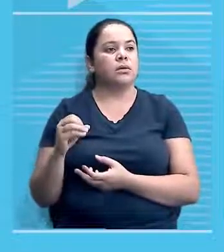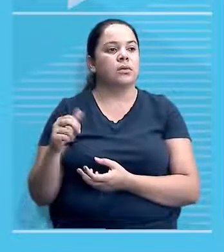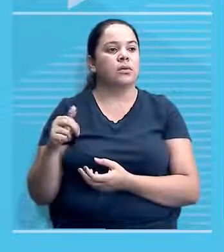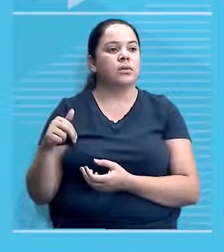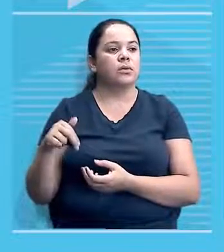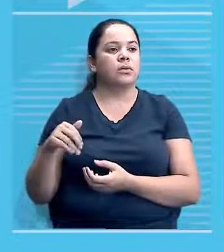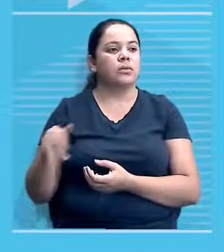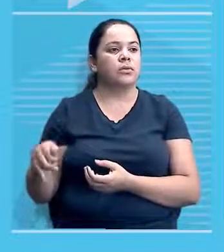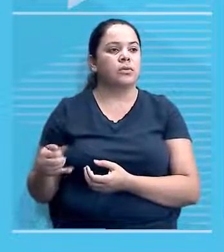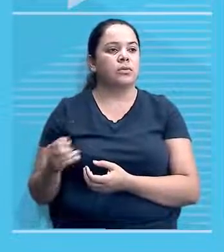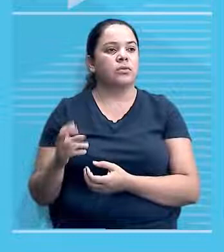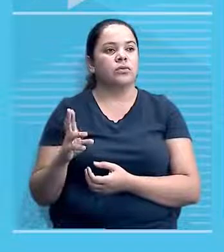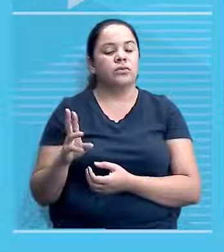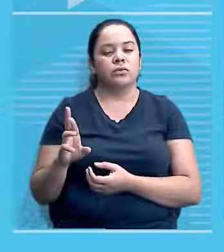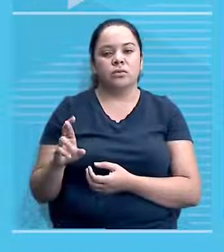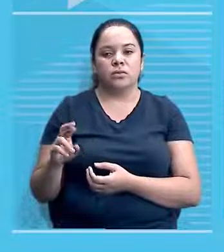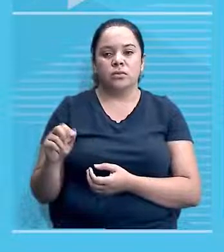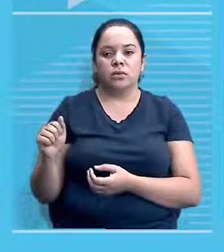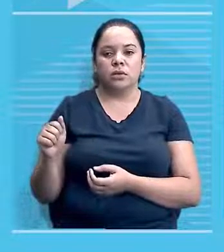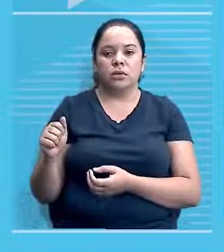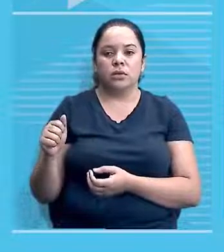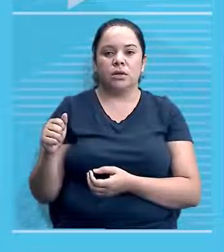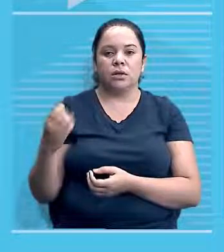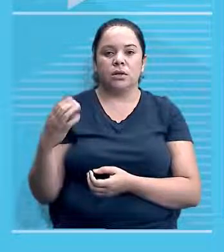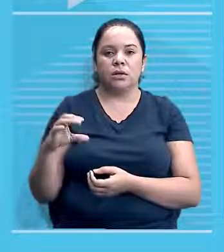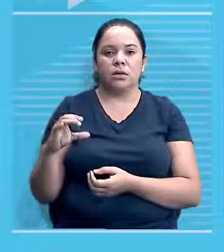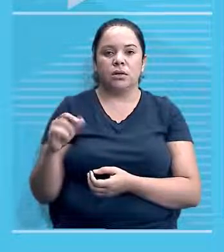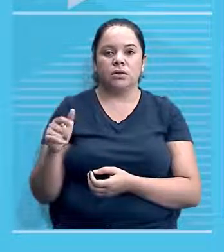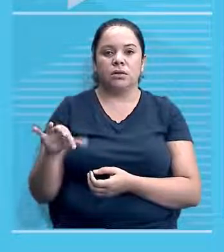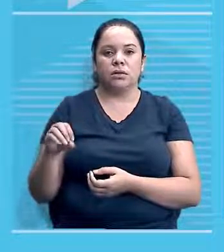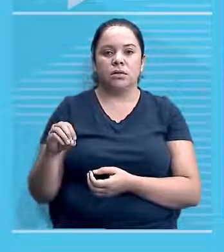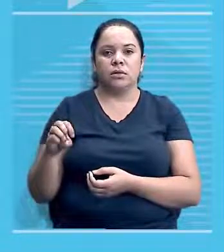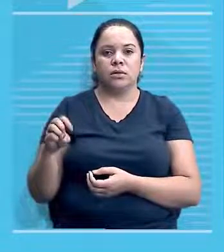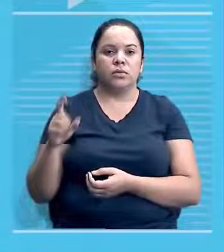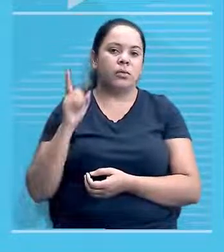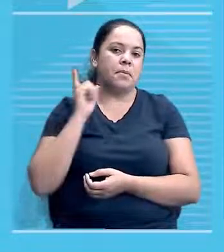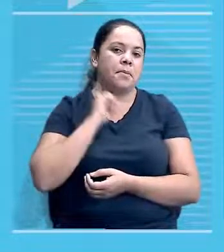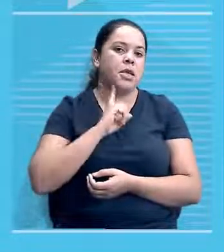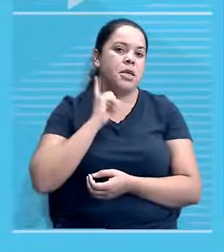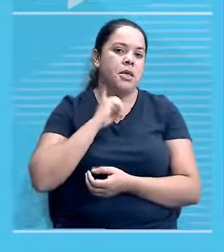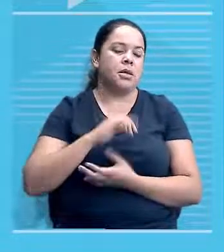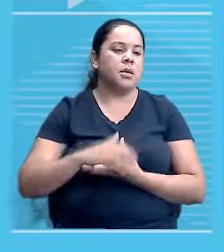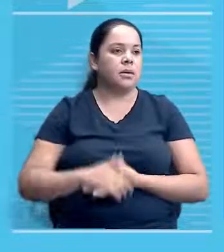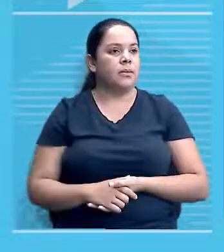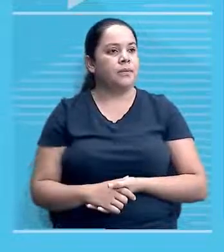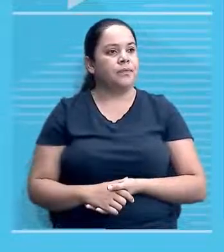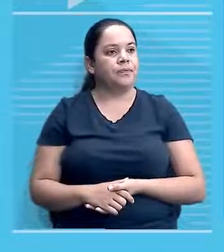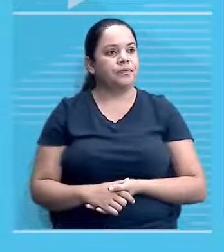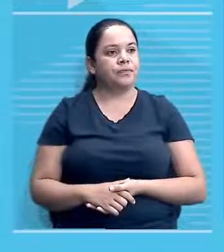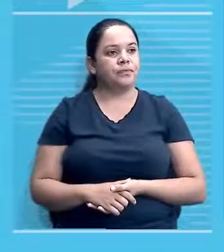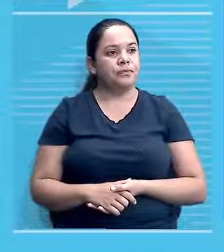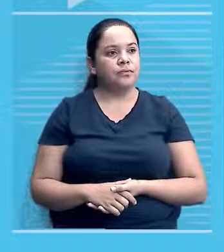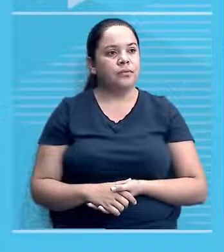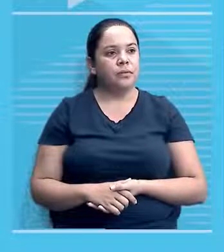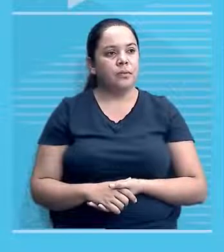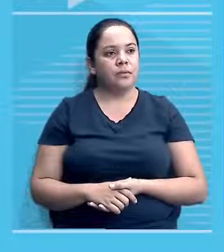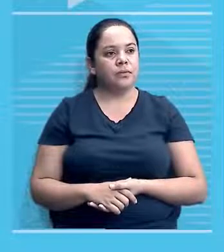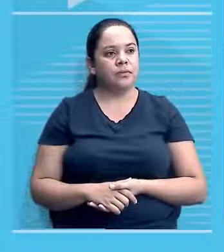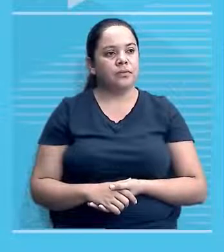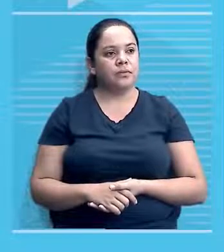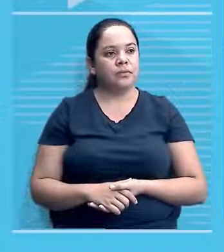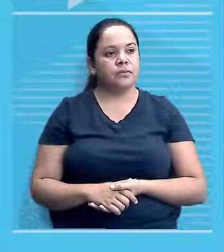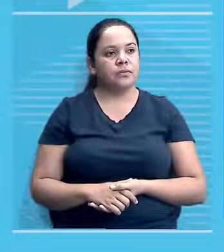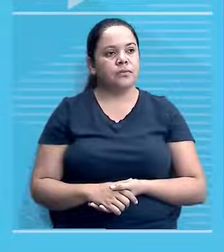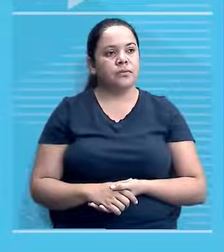Olha aí galera da Europa tá fervendo com muitas transformações